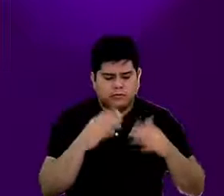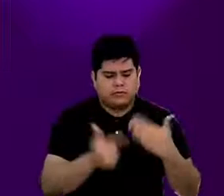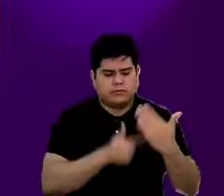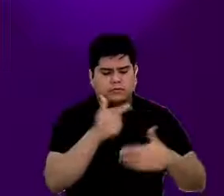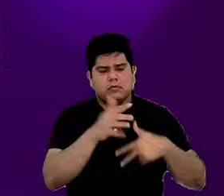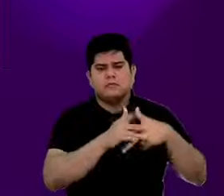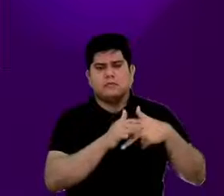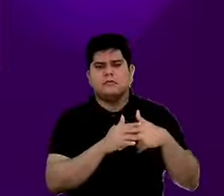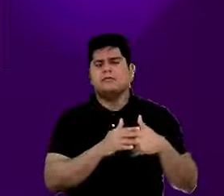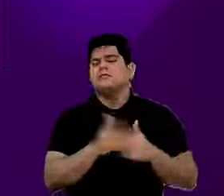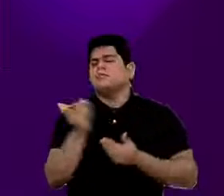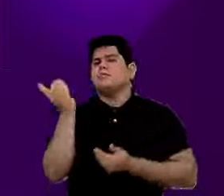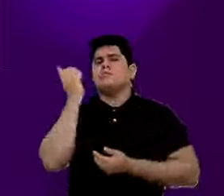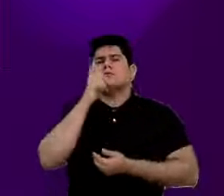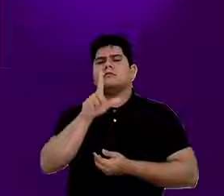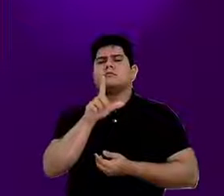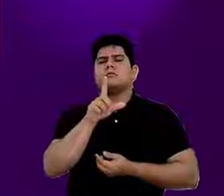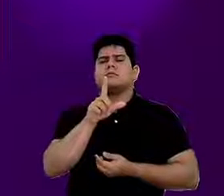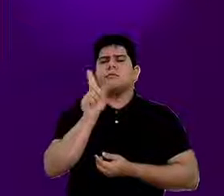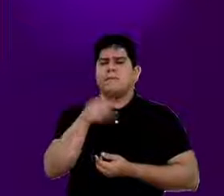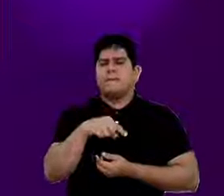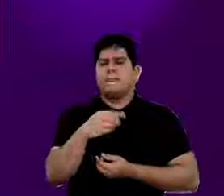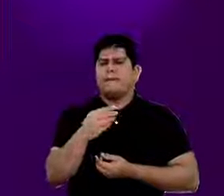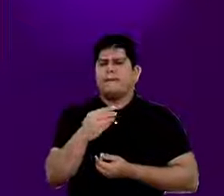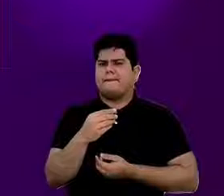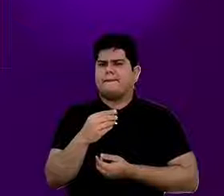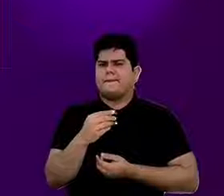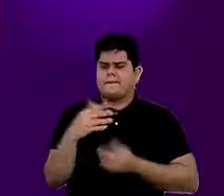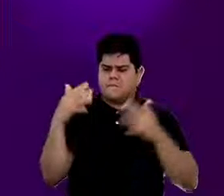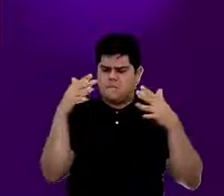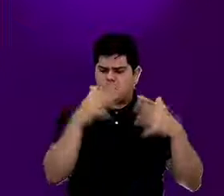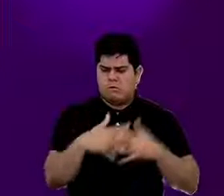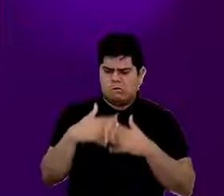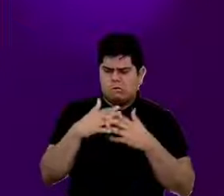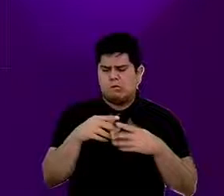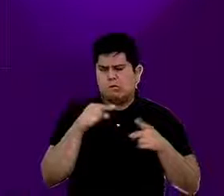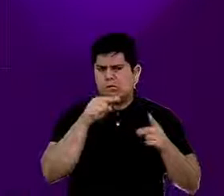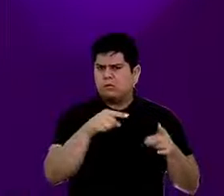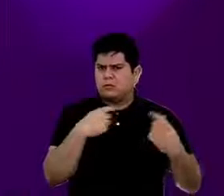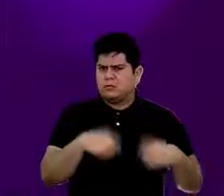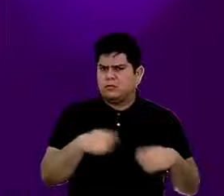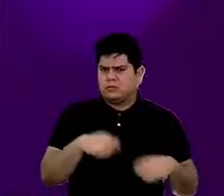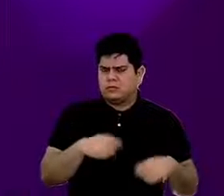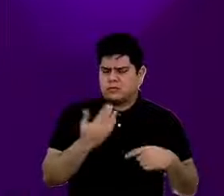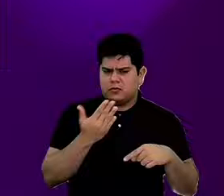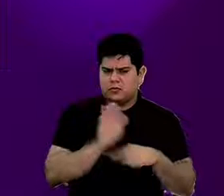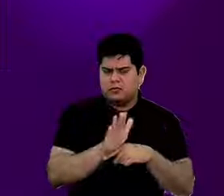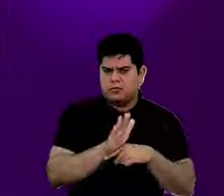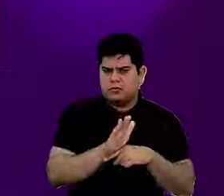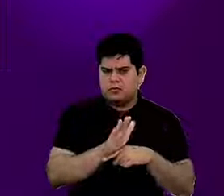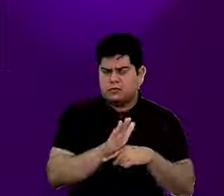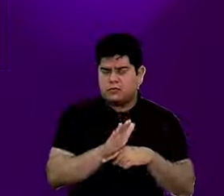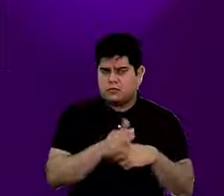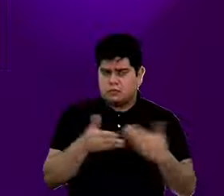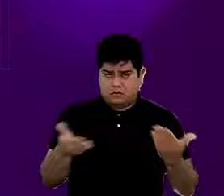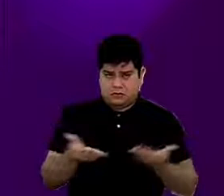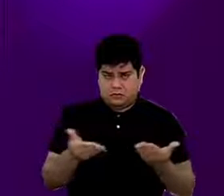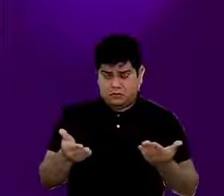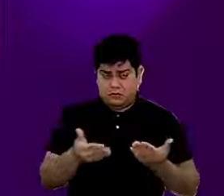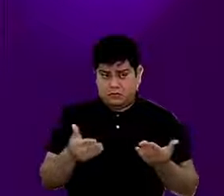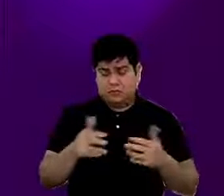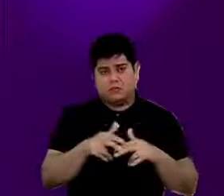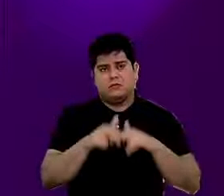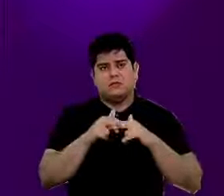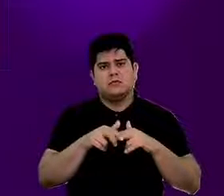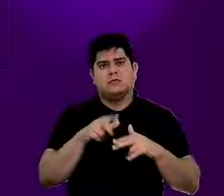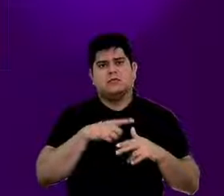paciente, a gente consegue dar esse grau de complexidade que o paciente precisa atualmente, dada